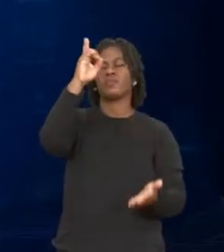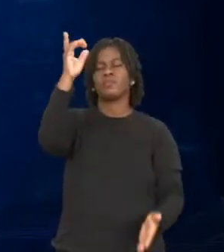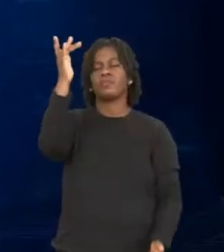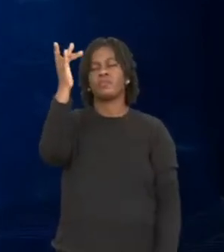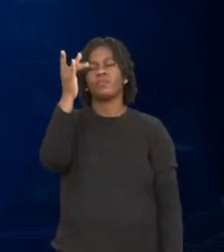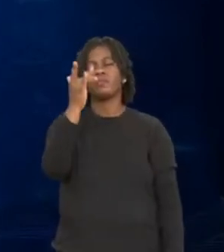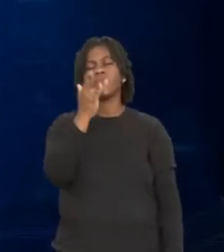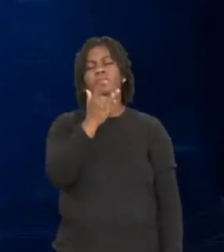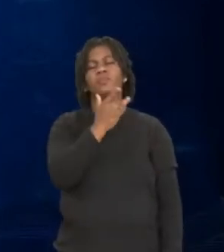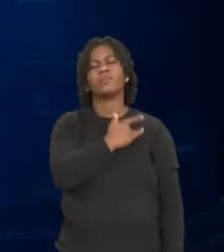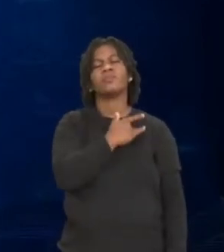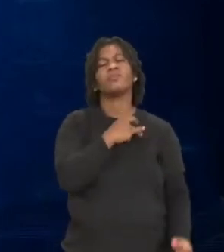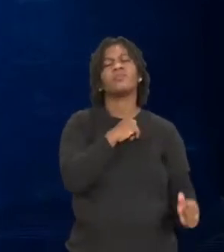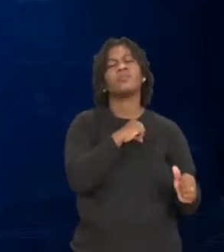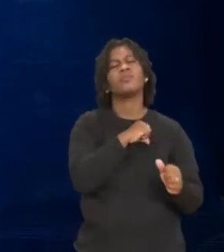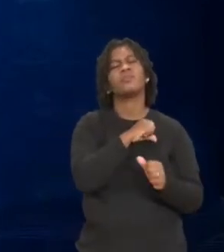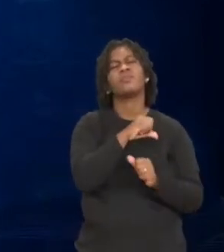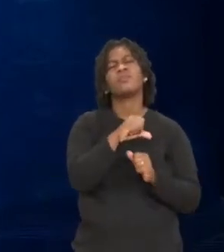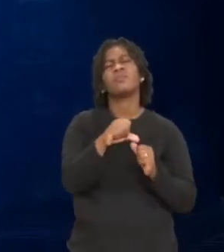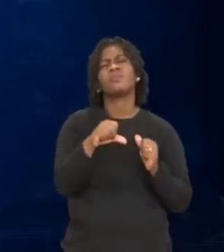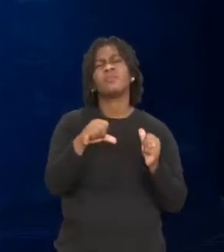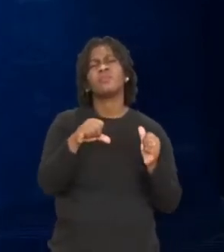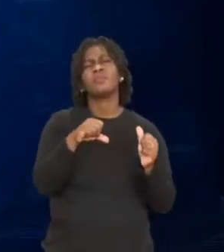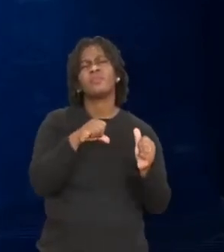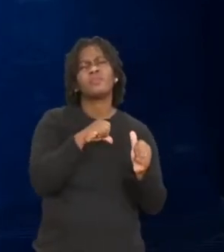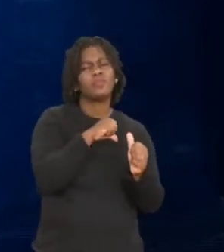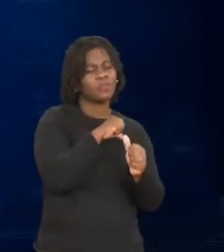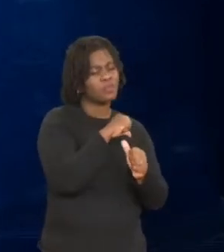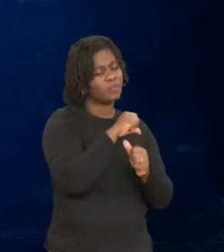Muda meu ser. Muda o meu